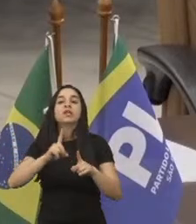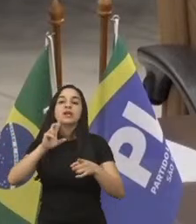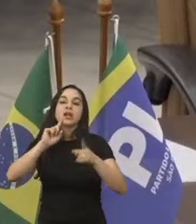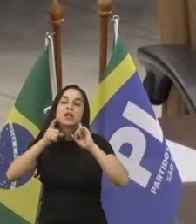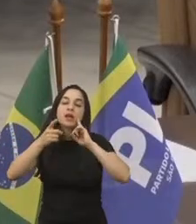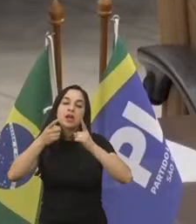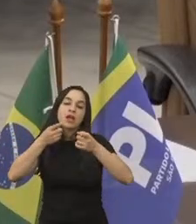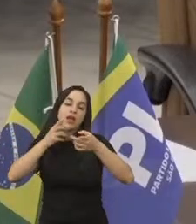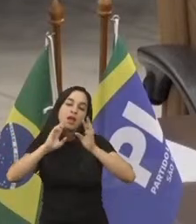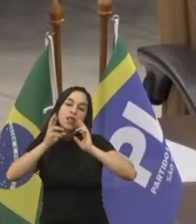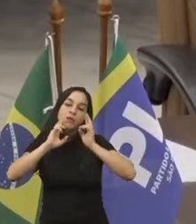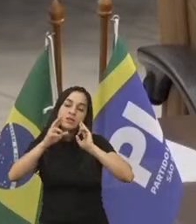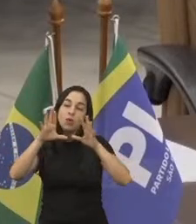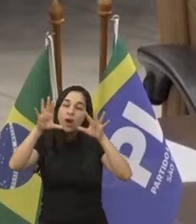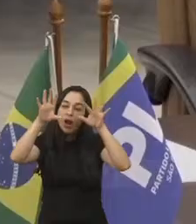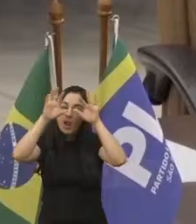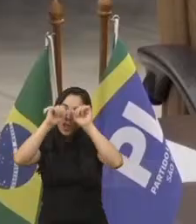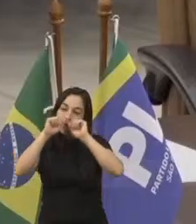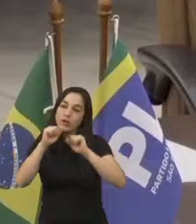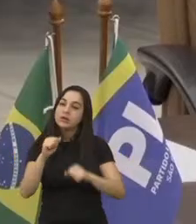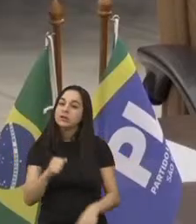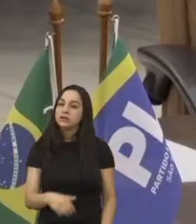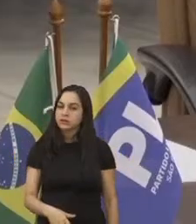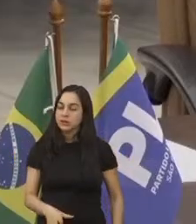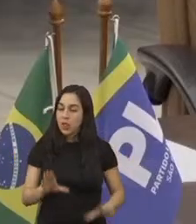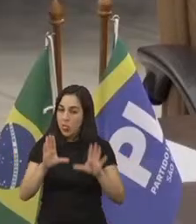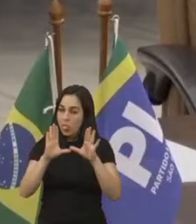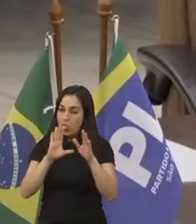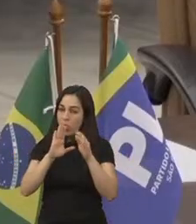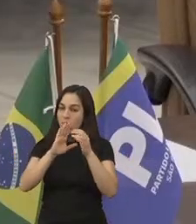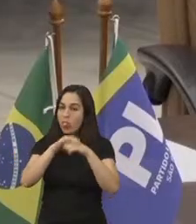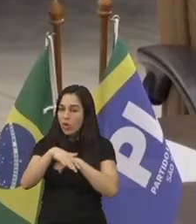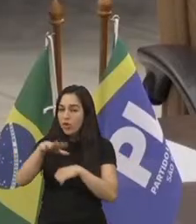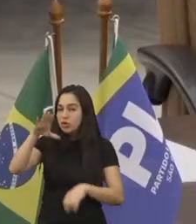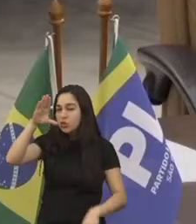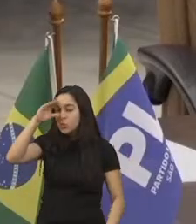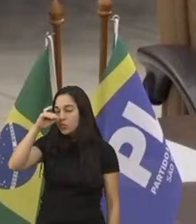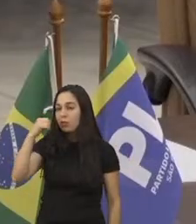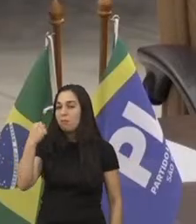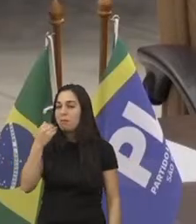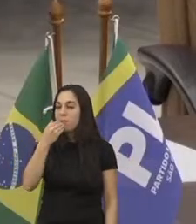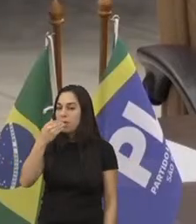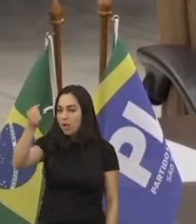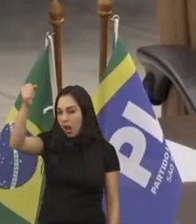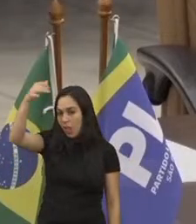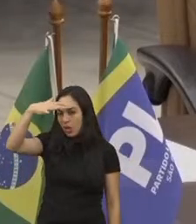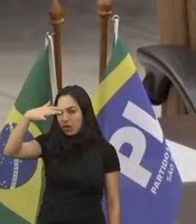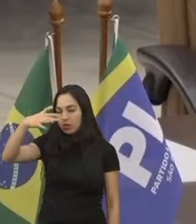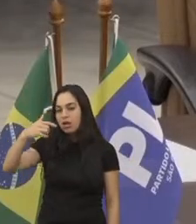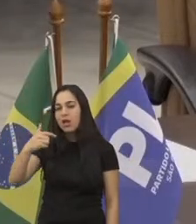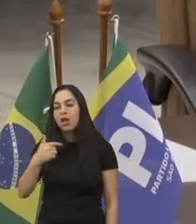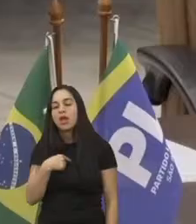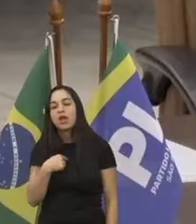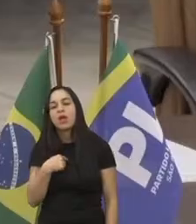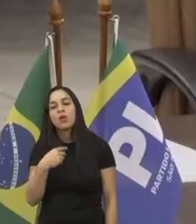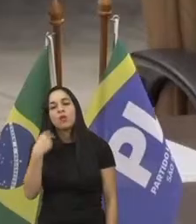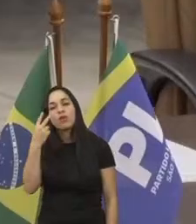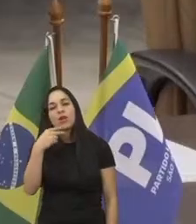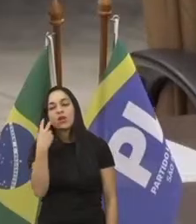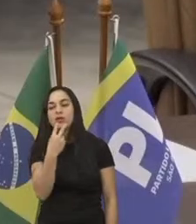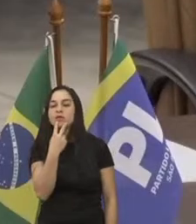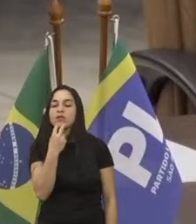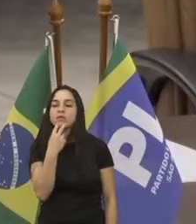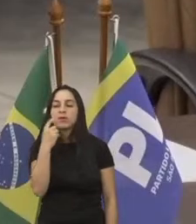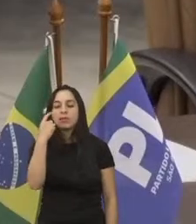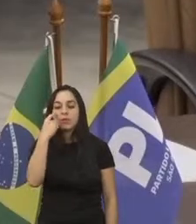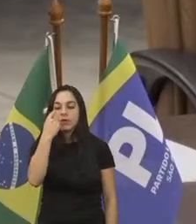quem passa para aquele local. Peço de favor que coloque a iluminação lá. Quem fala aqui é o vereador Valmir do Parque Meia Lua.